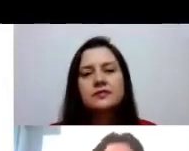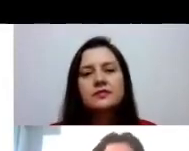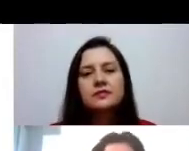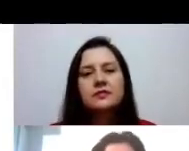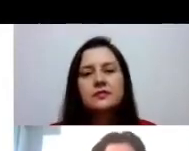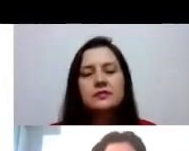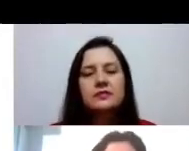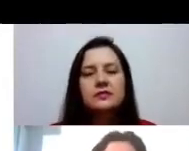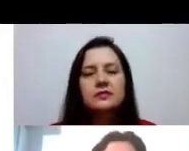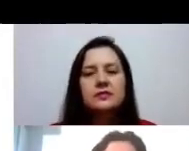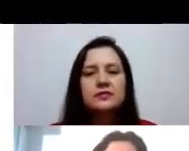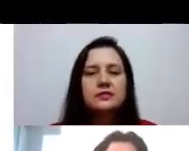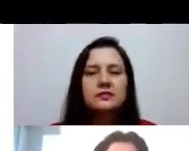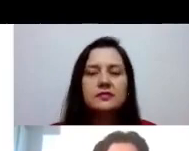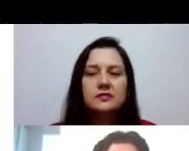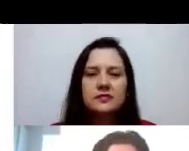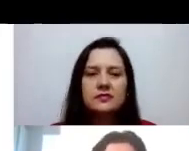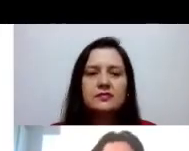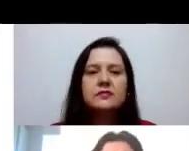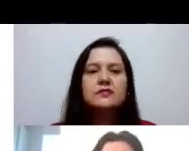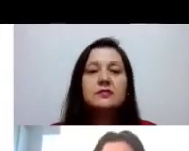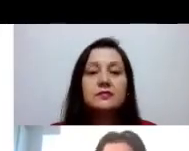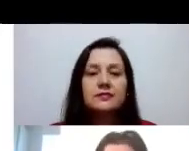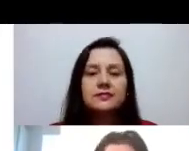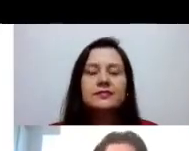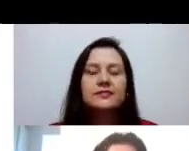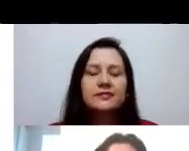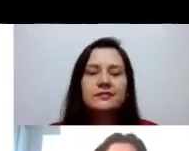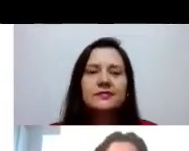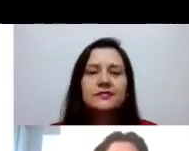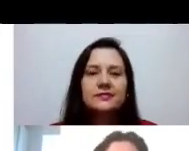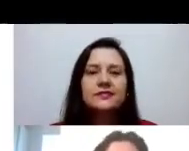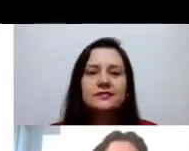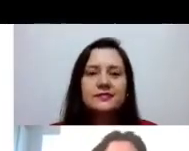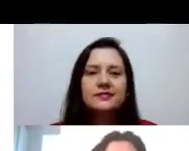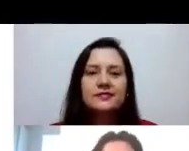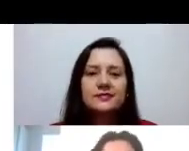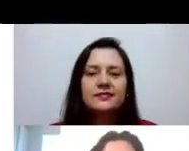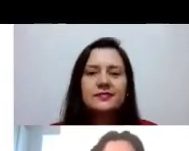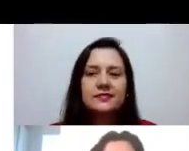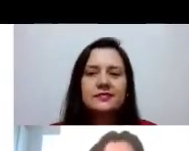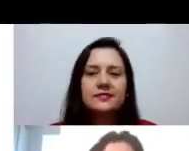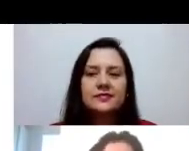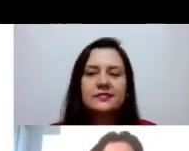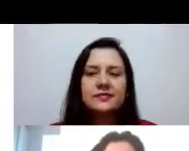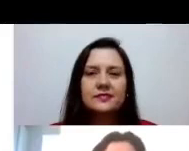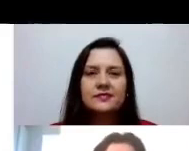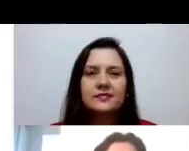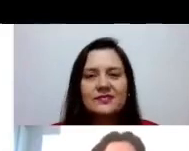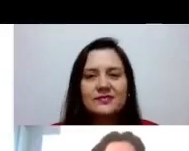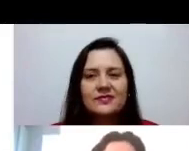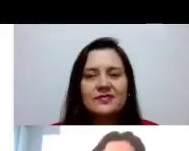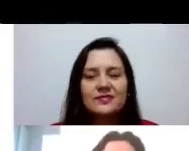responsável. A continuidade do serviço público. O que é isso, gente? Eu não posso, de forma alguma, como gestor